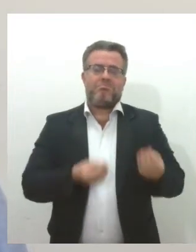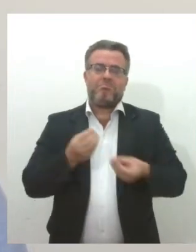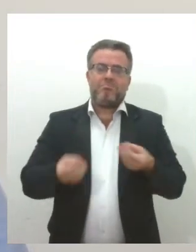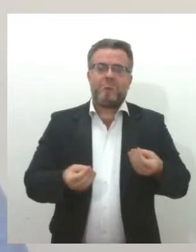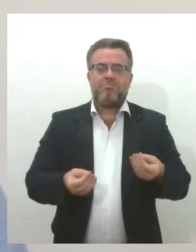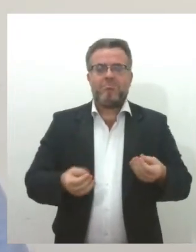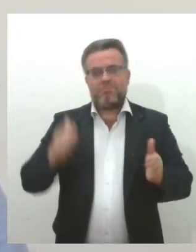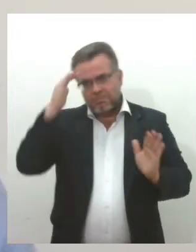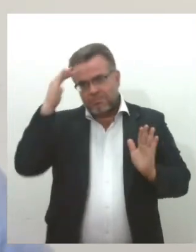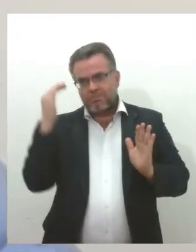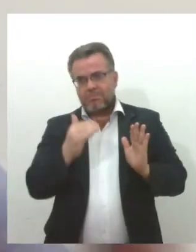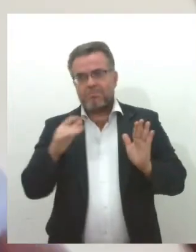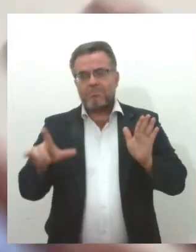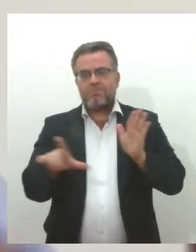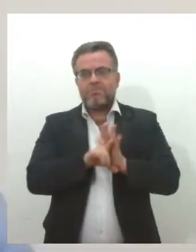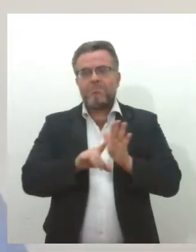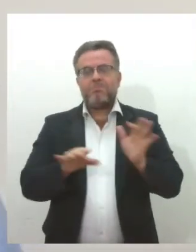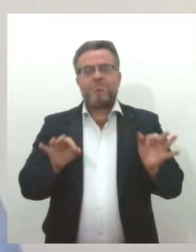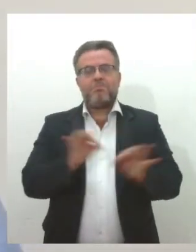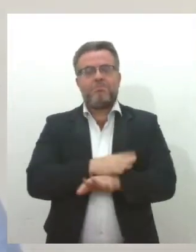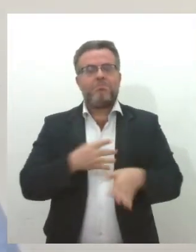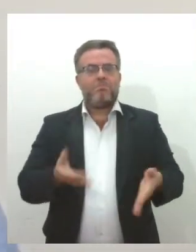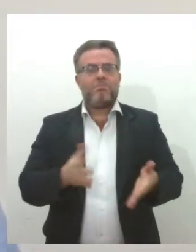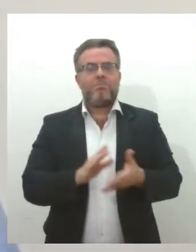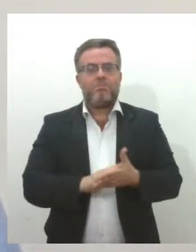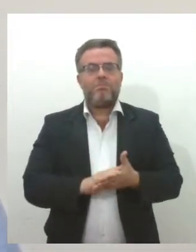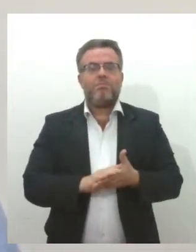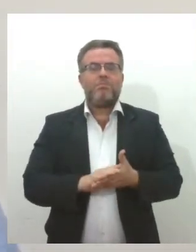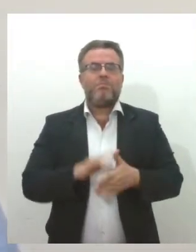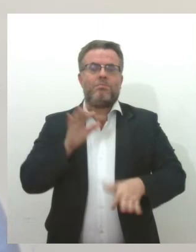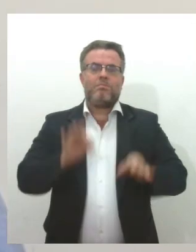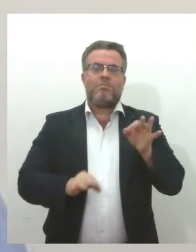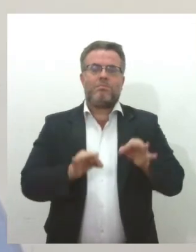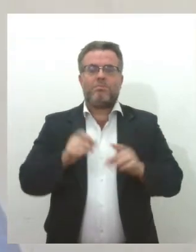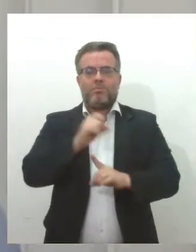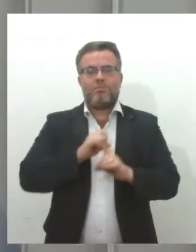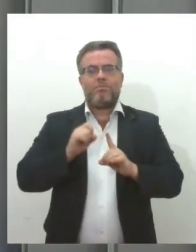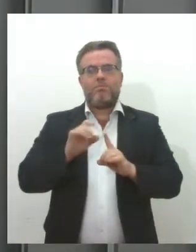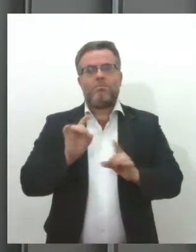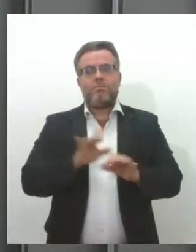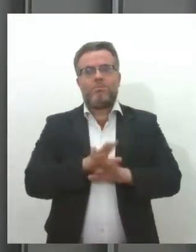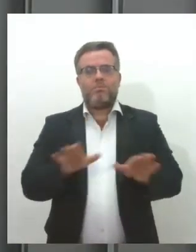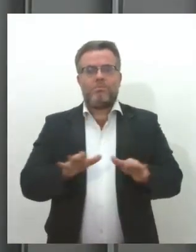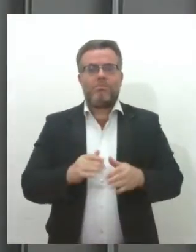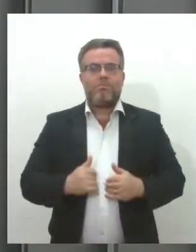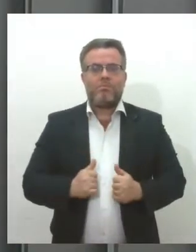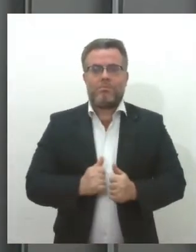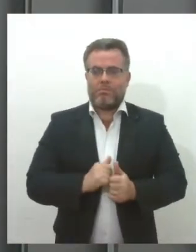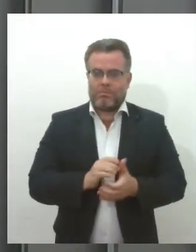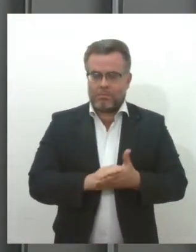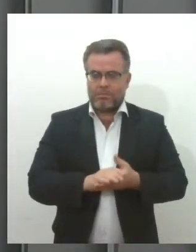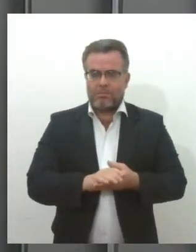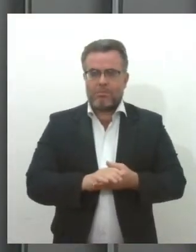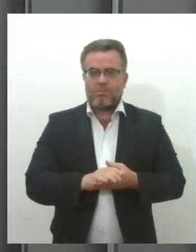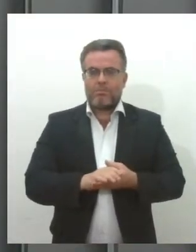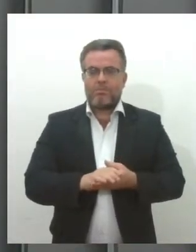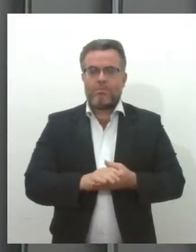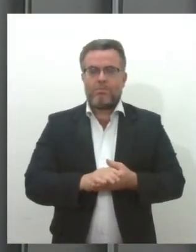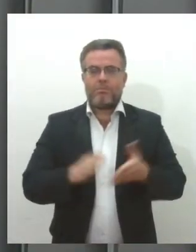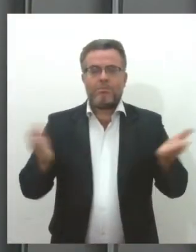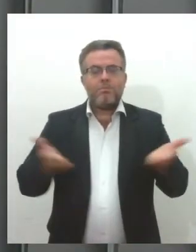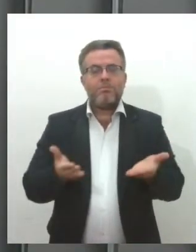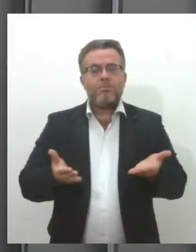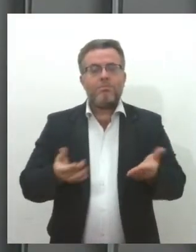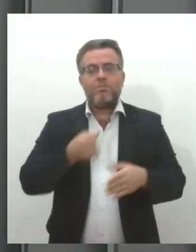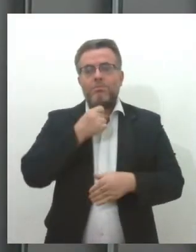se cumpra a lei e gera nenhum que estava aquela social também né e agora